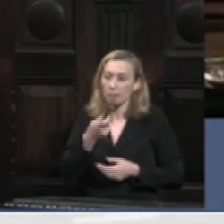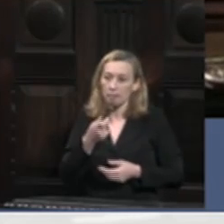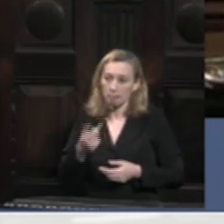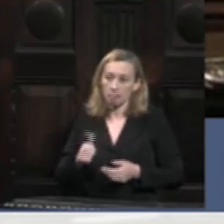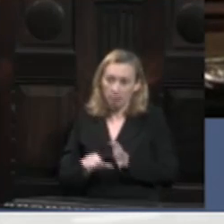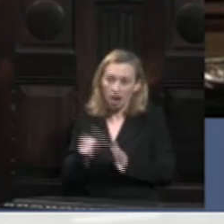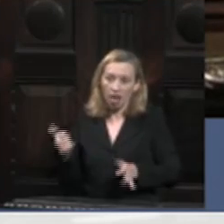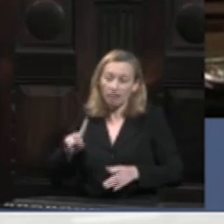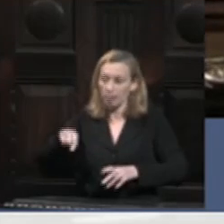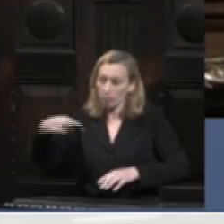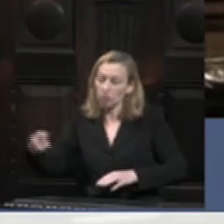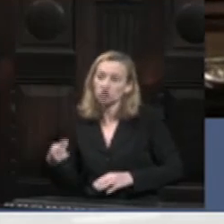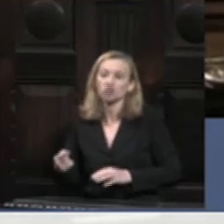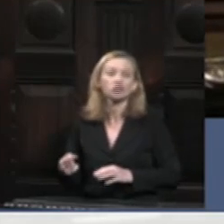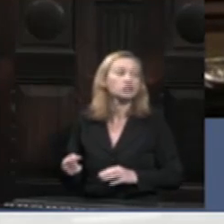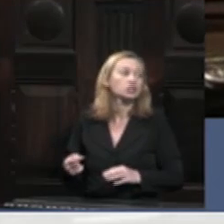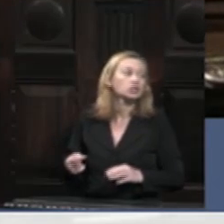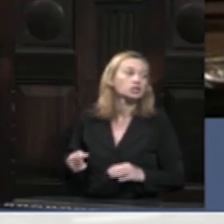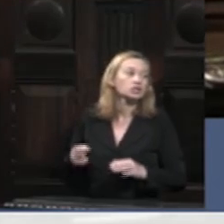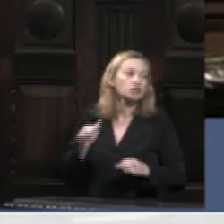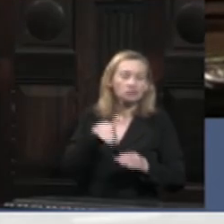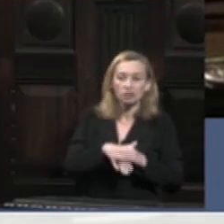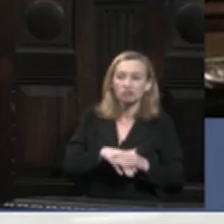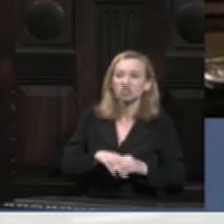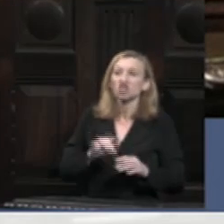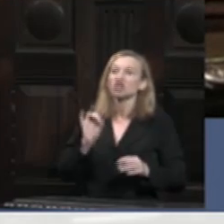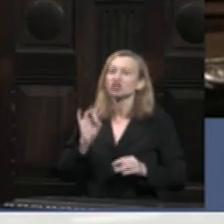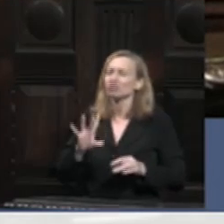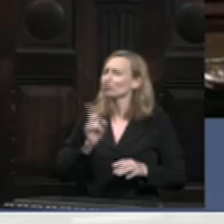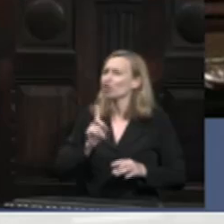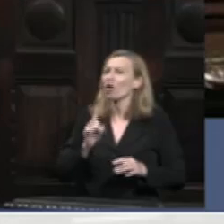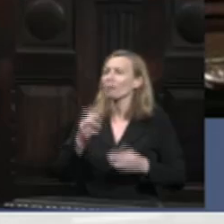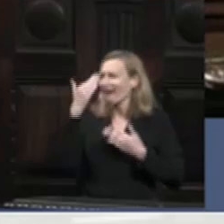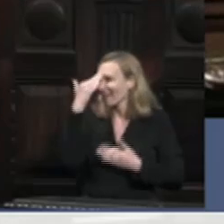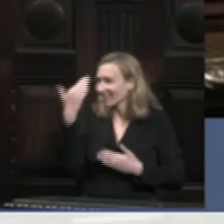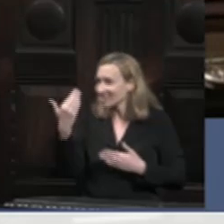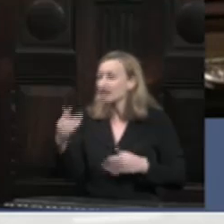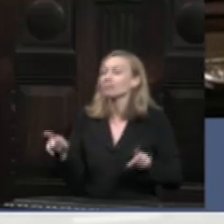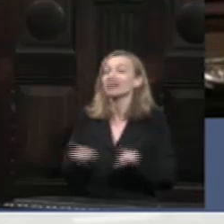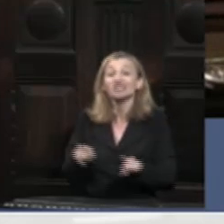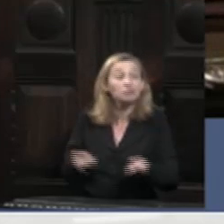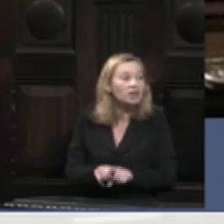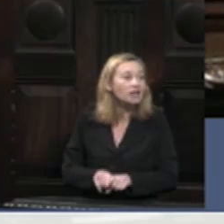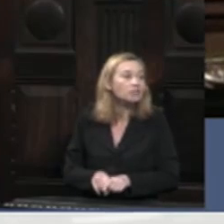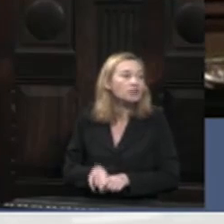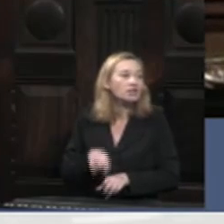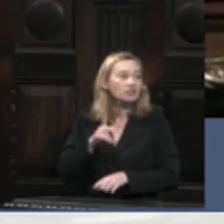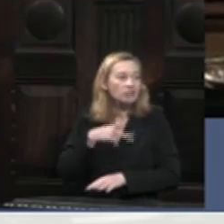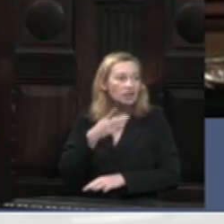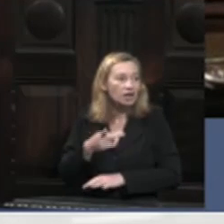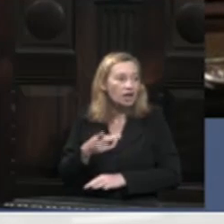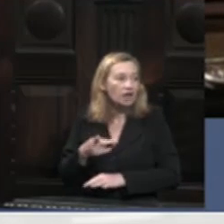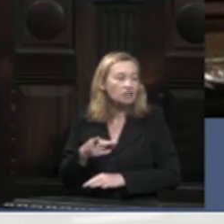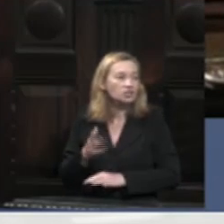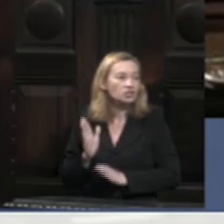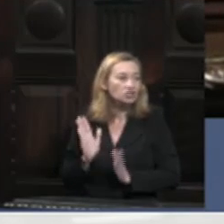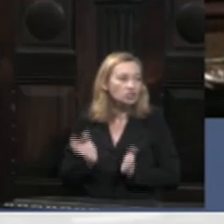democracia, os valores humanistas, o respeito à diversidade, contra